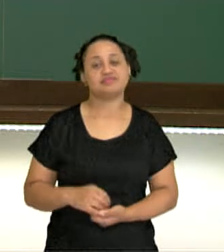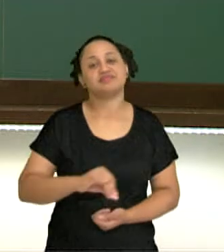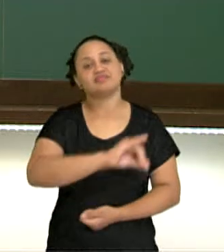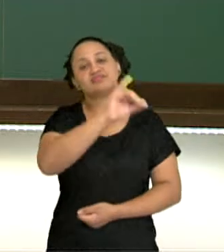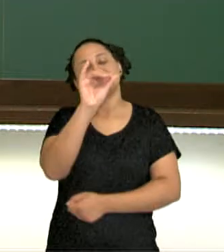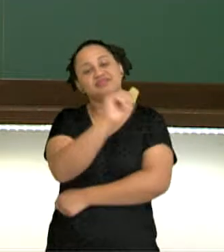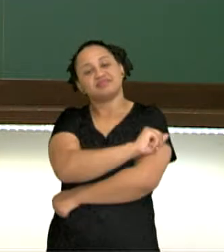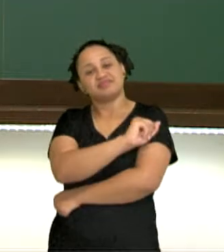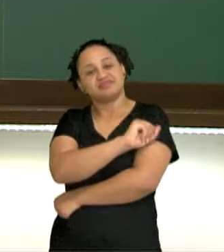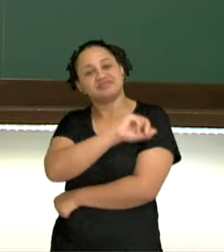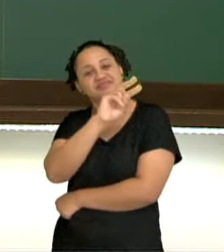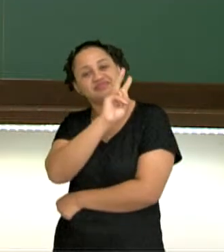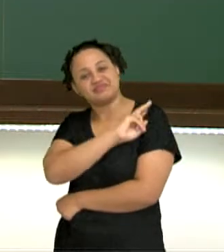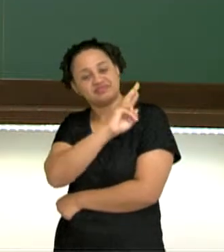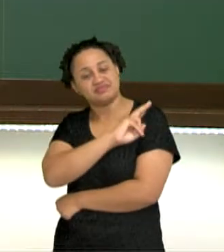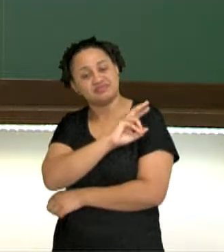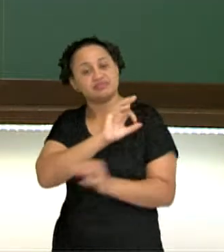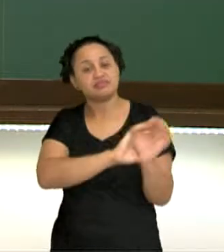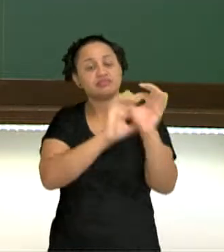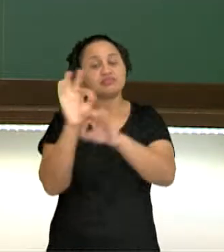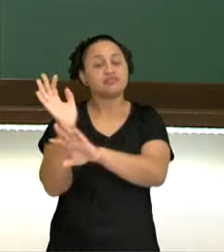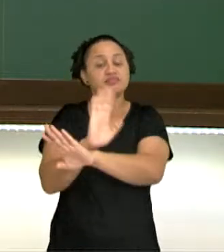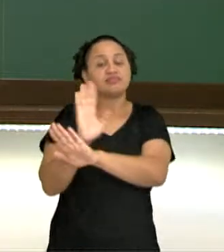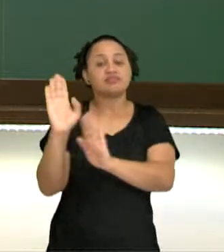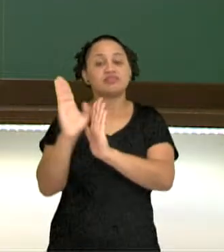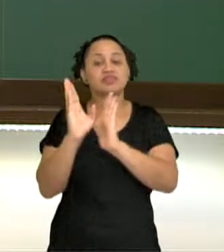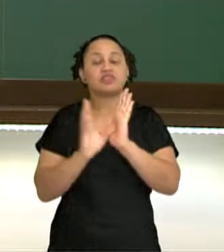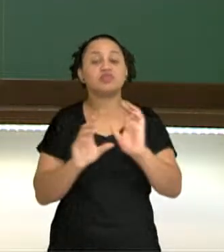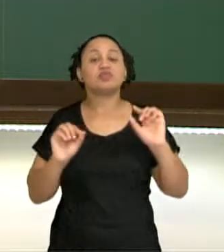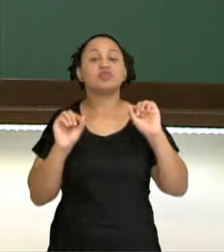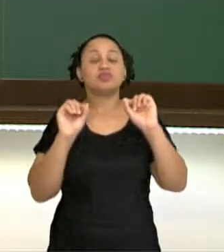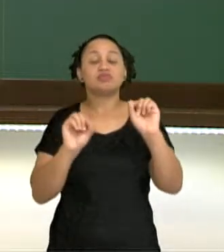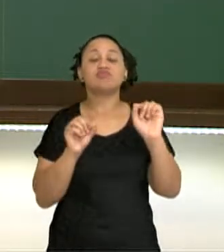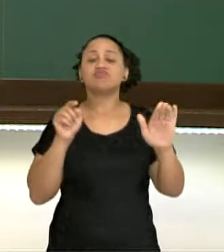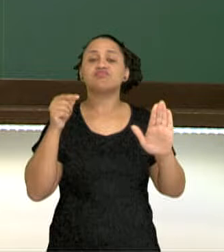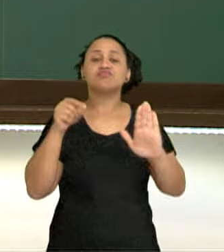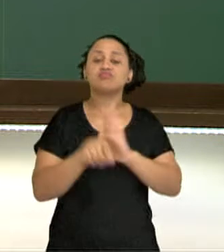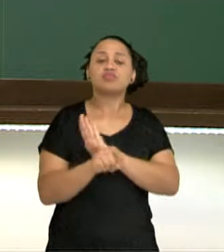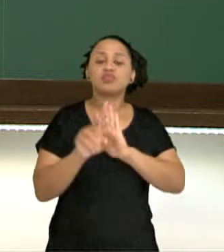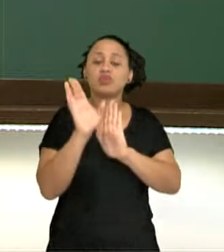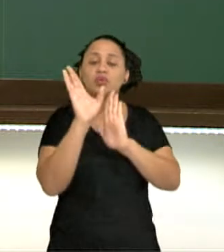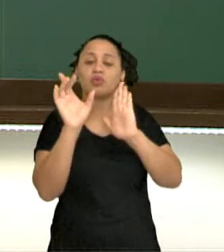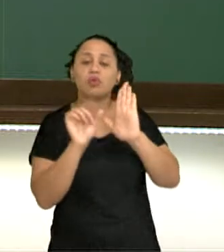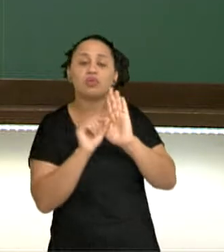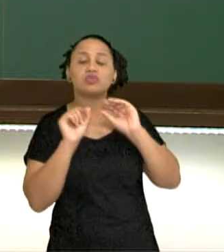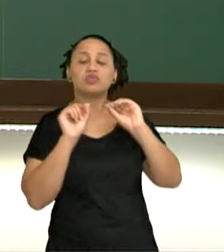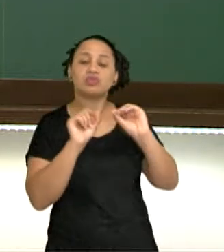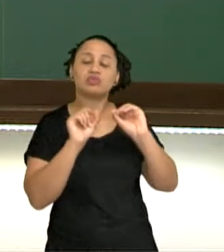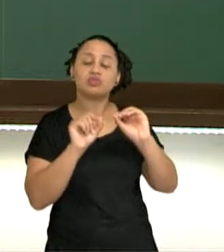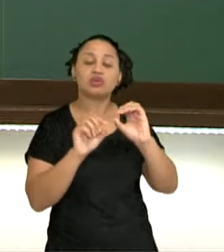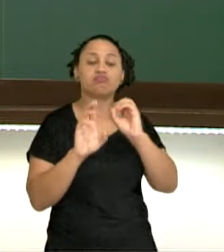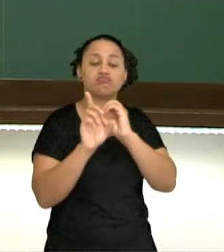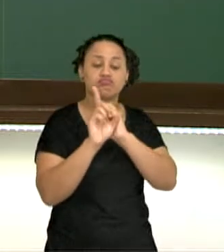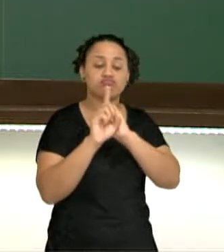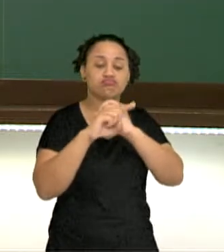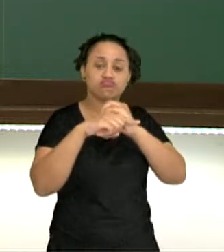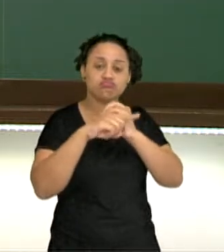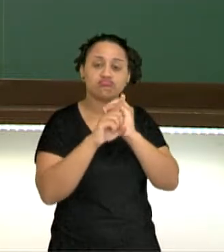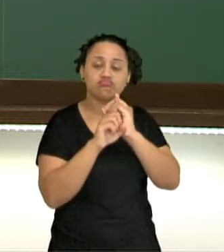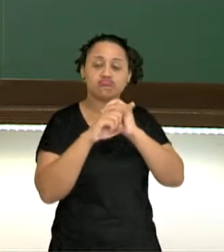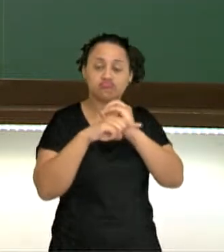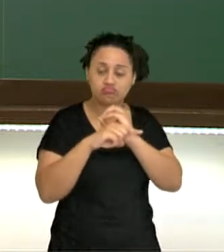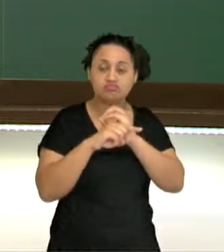Olá, estudantes da segunda série! Nesse vídeo vamos falar sobre o aprofundamento dos conteúdos relacionados à